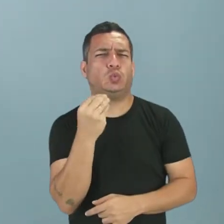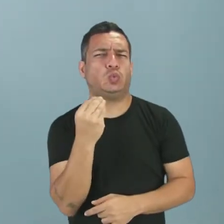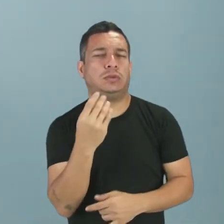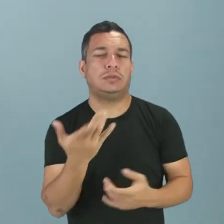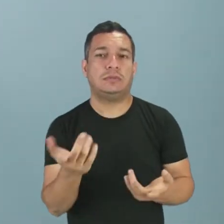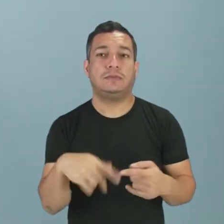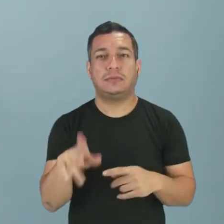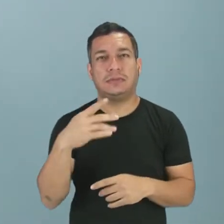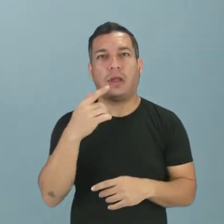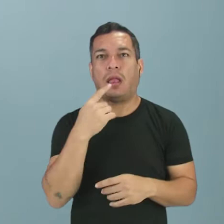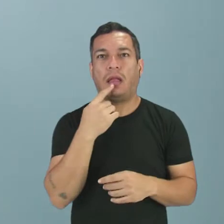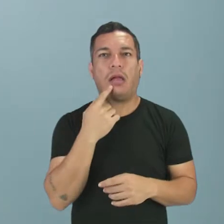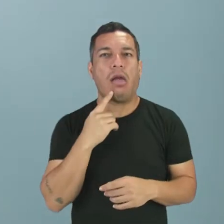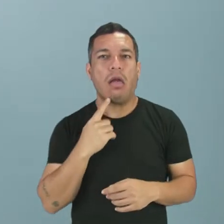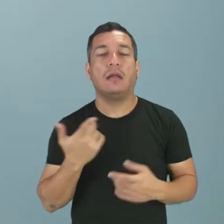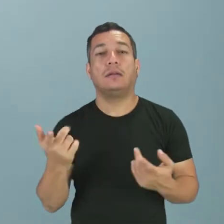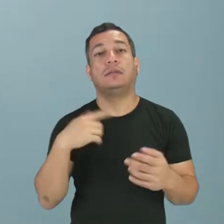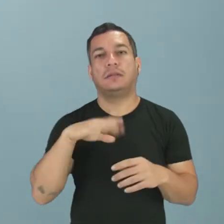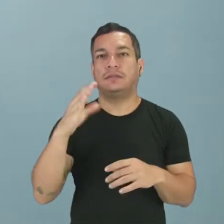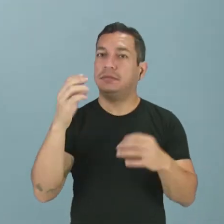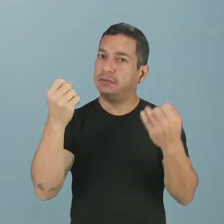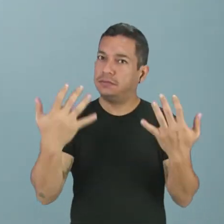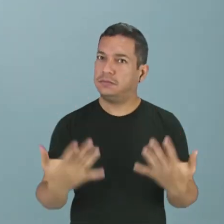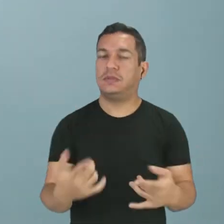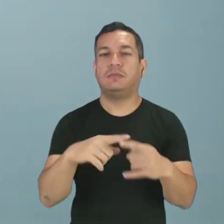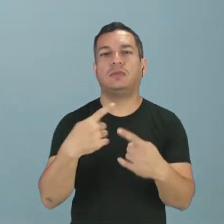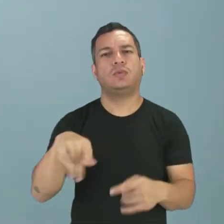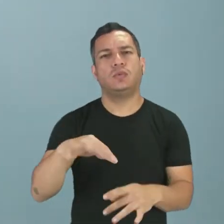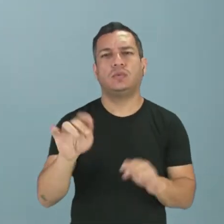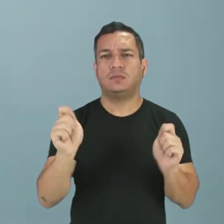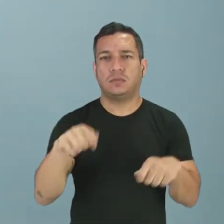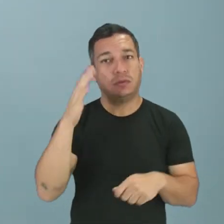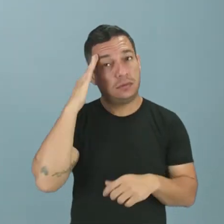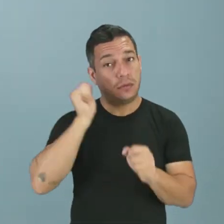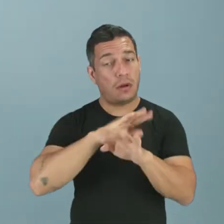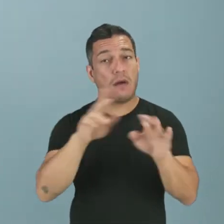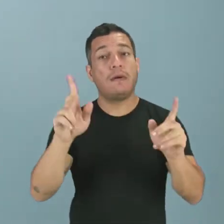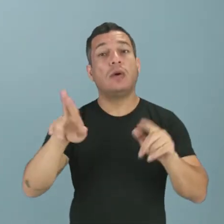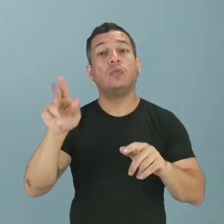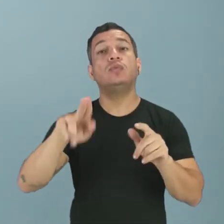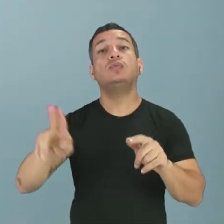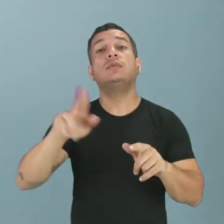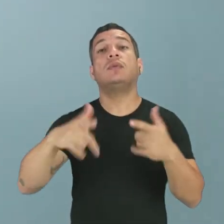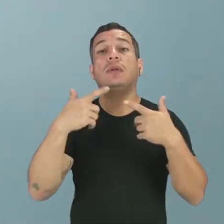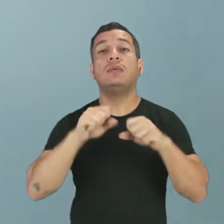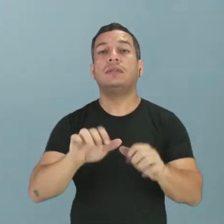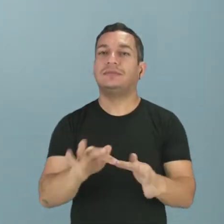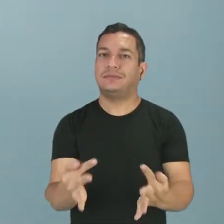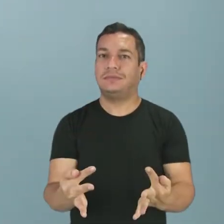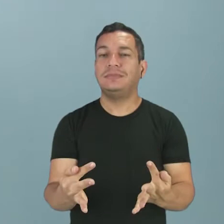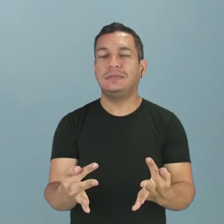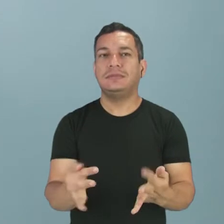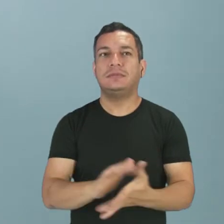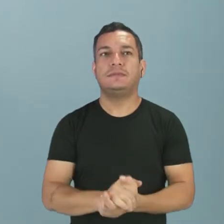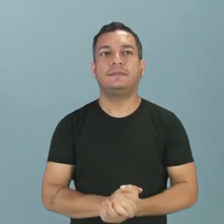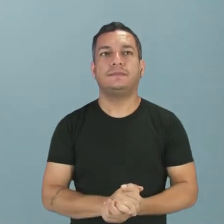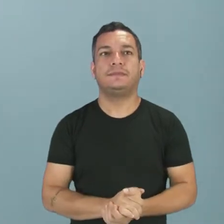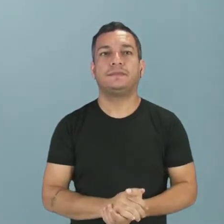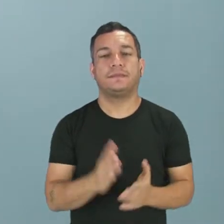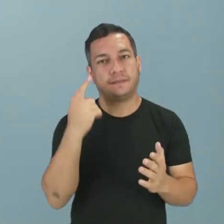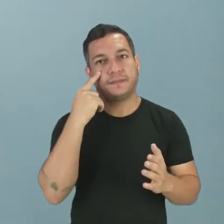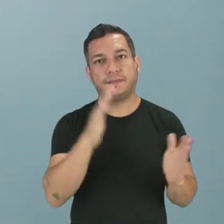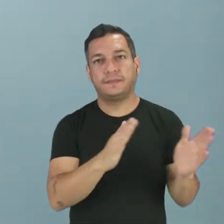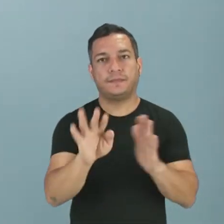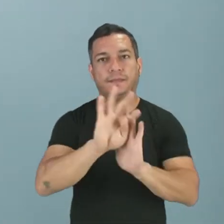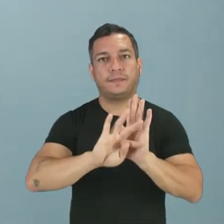a ciência explica isso. E para que todo mundo possa compreender, ela vai utilizar uma linguagem mais simples. Então vamos lá, acompanhe o